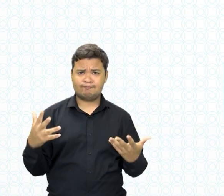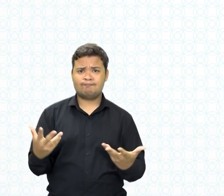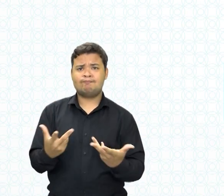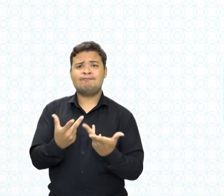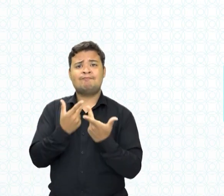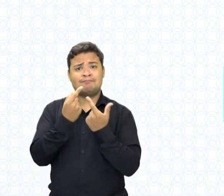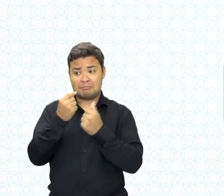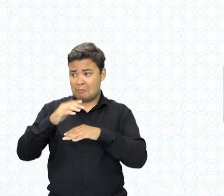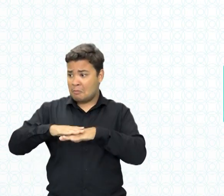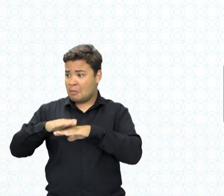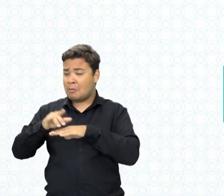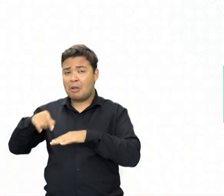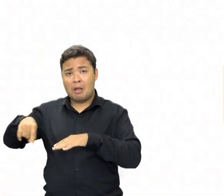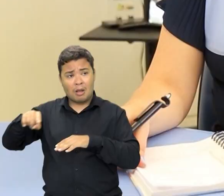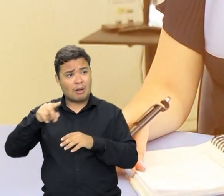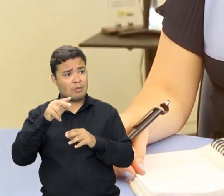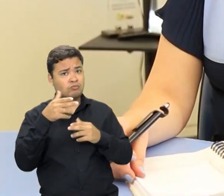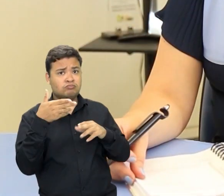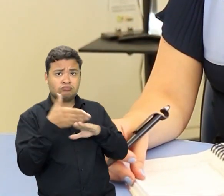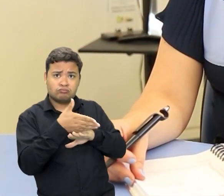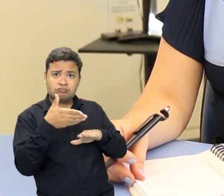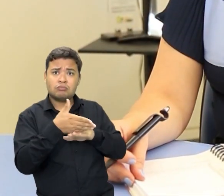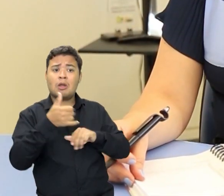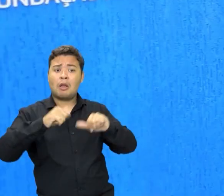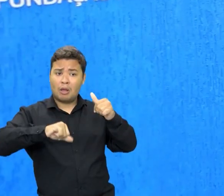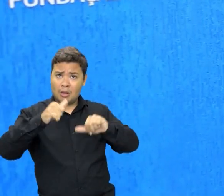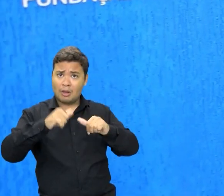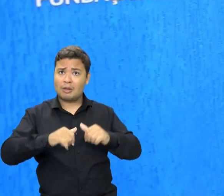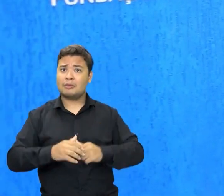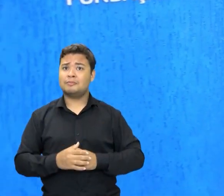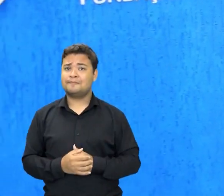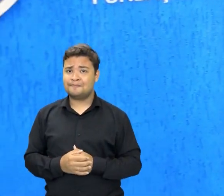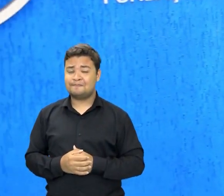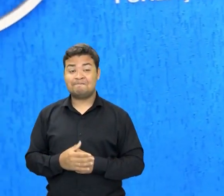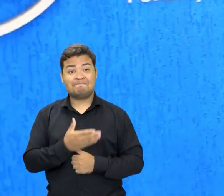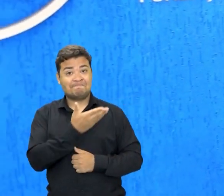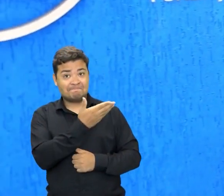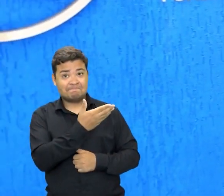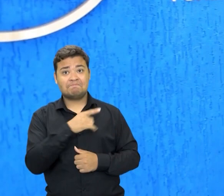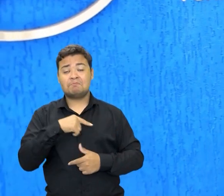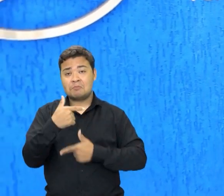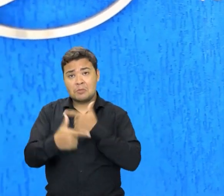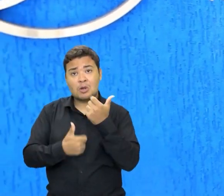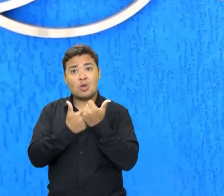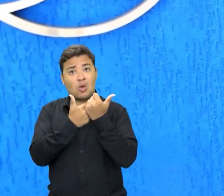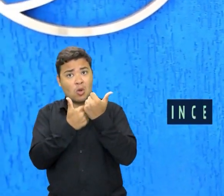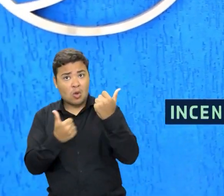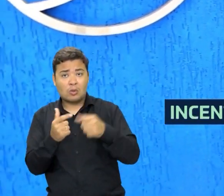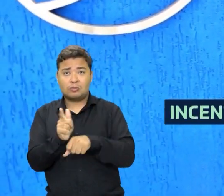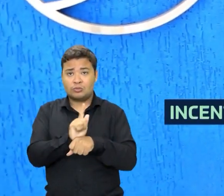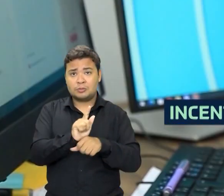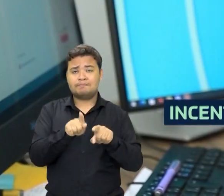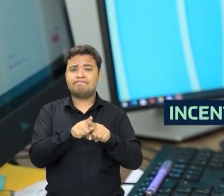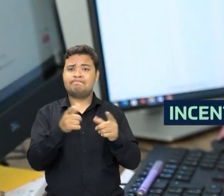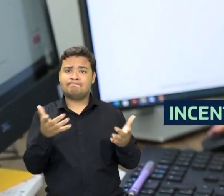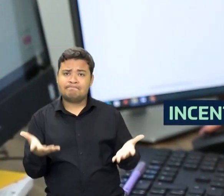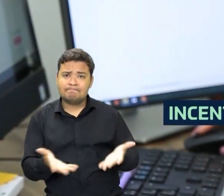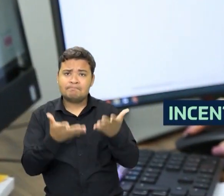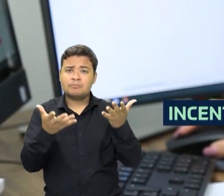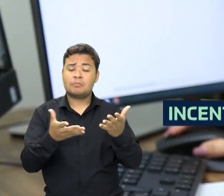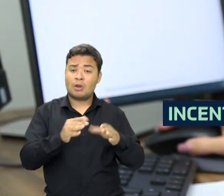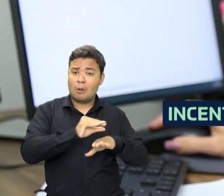de ponta pelos usuários. Além disso, a Fundac realiza a cogestão e também o incentivo e